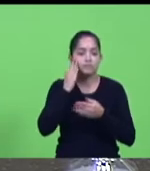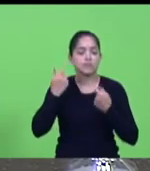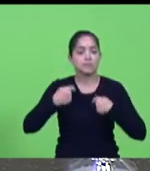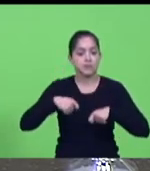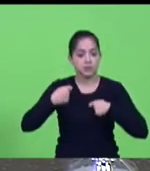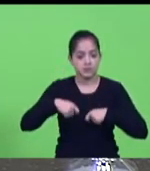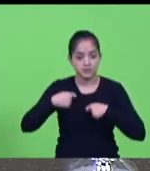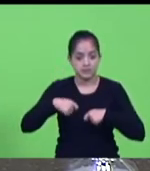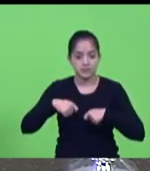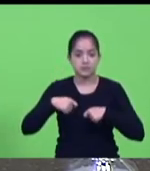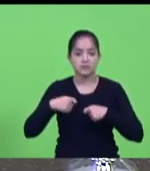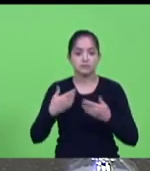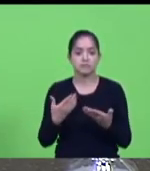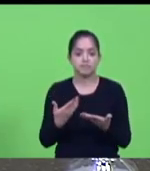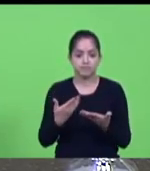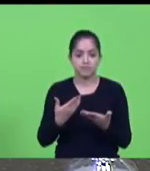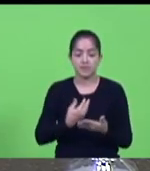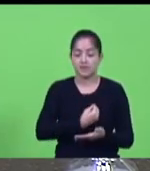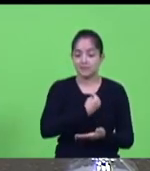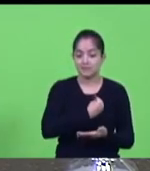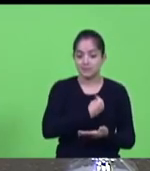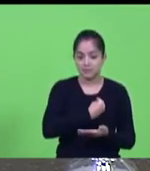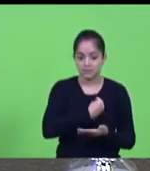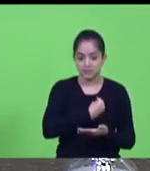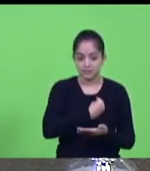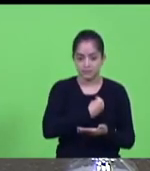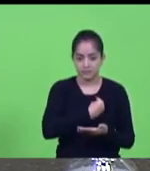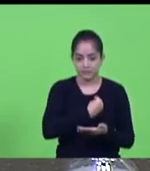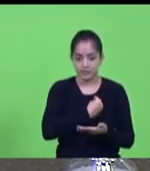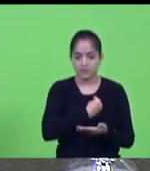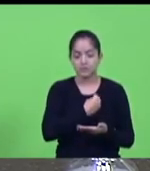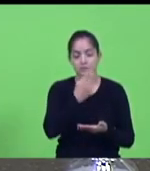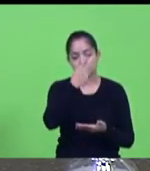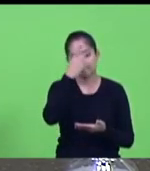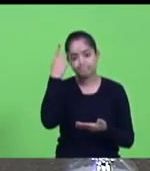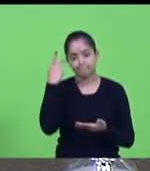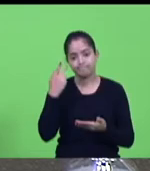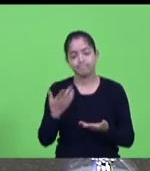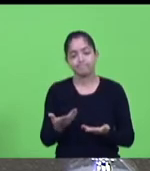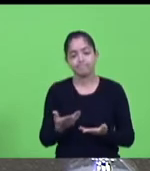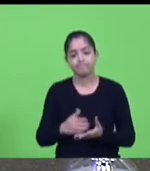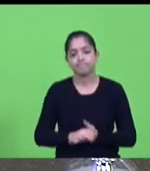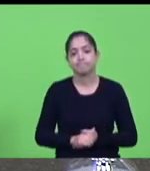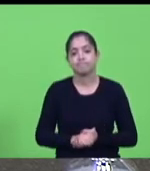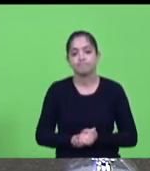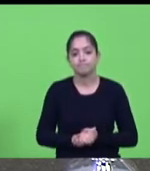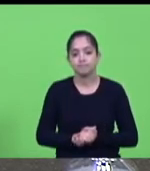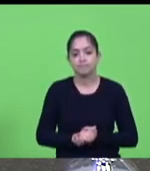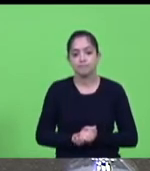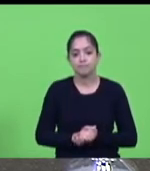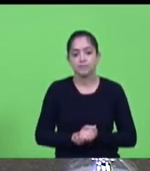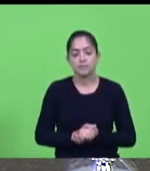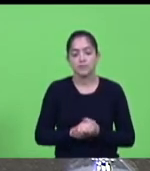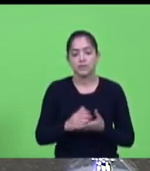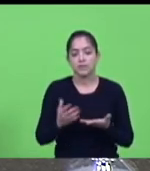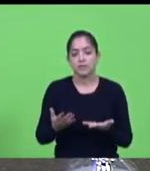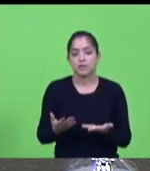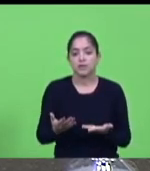geram na vida das pessoas. Não